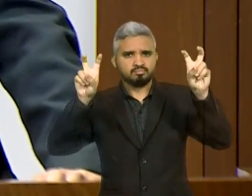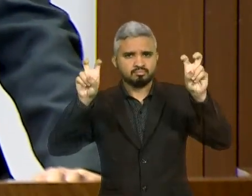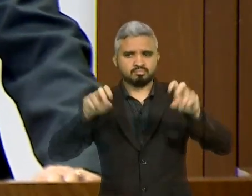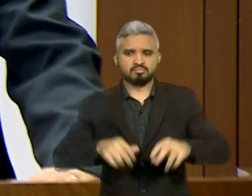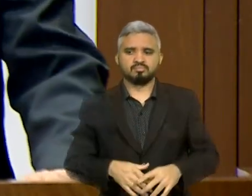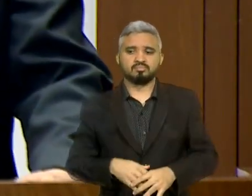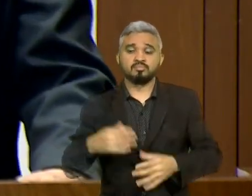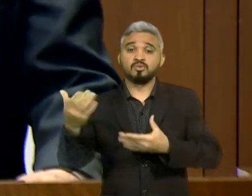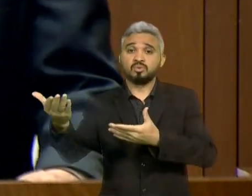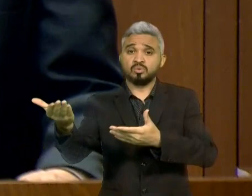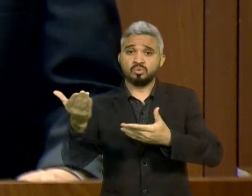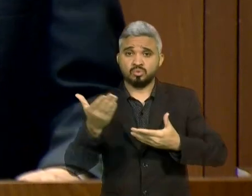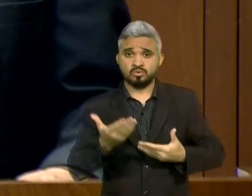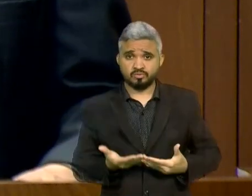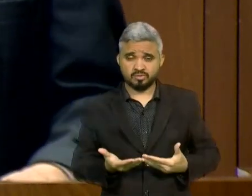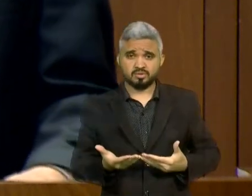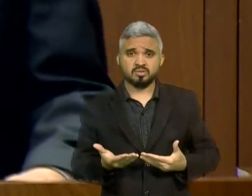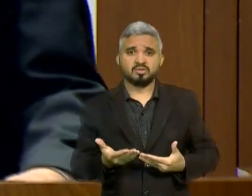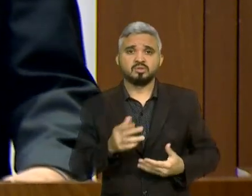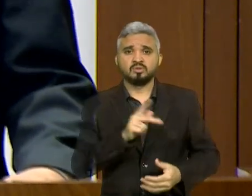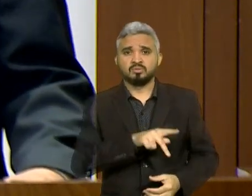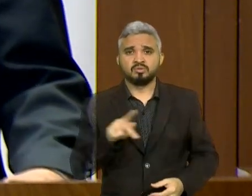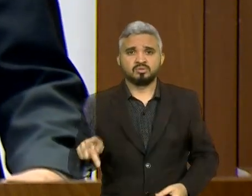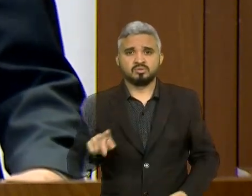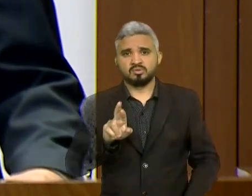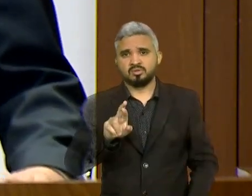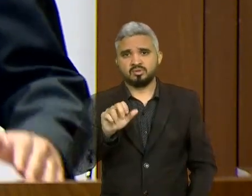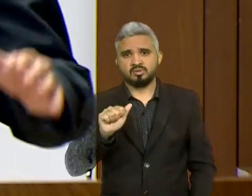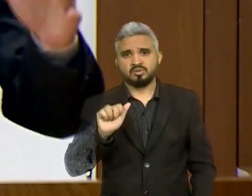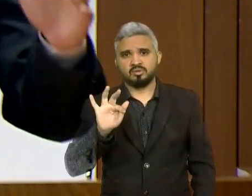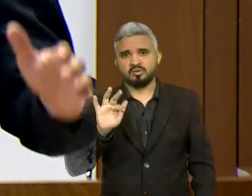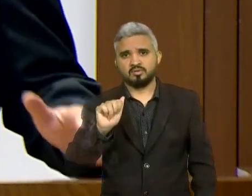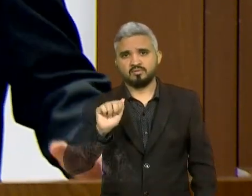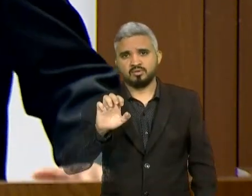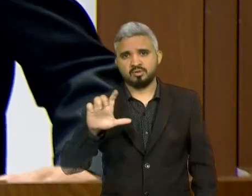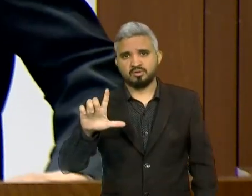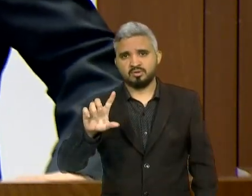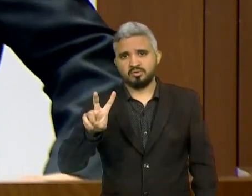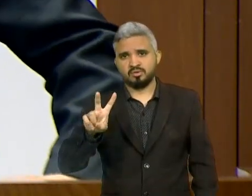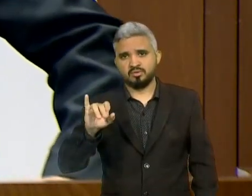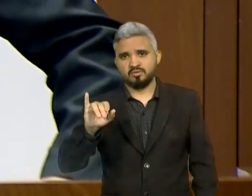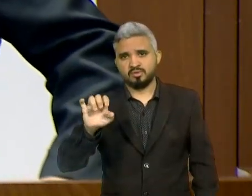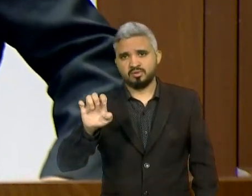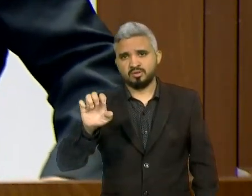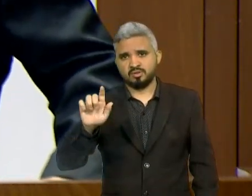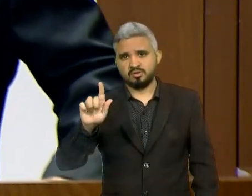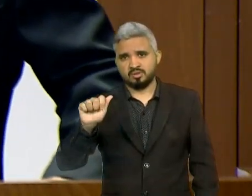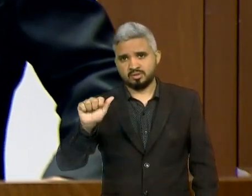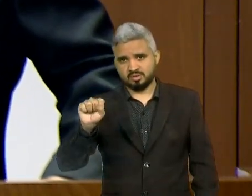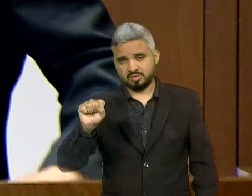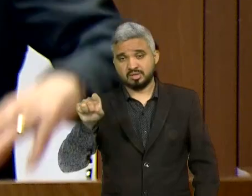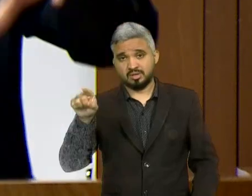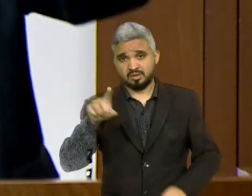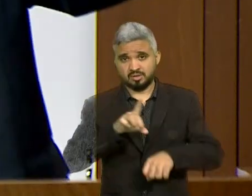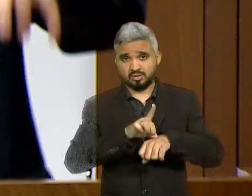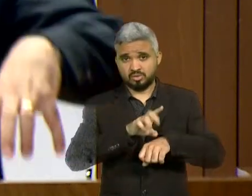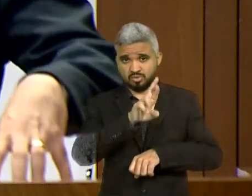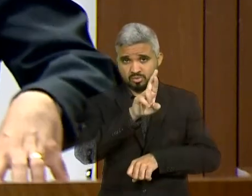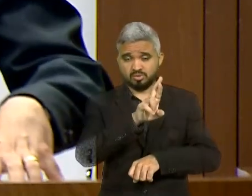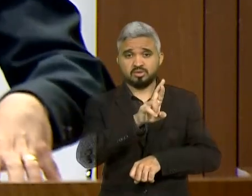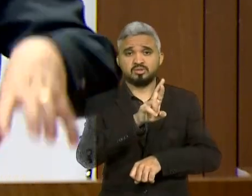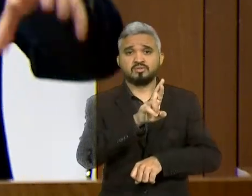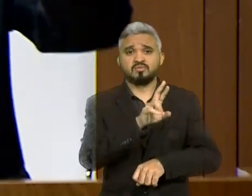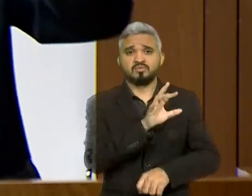debate, presidente Arnaldo, o professor Rafael Viegas. Ele tem doutorado na Fundação Getúlio Vargas, em São Paulo. Ele estudou